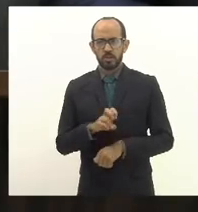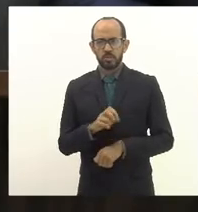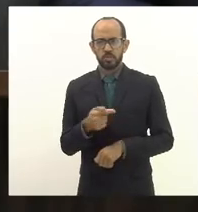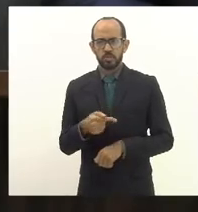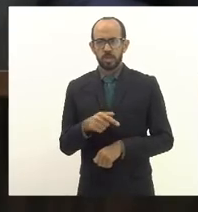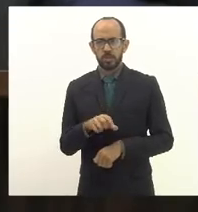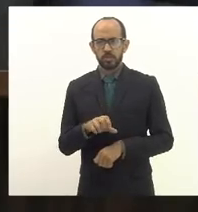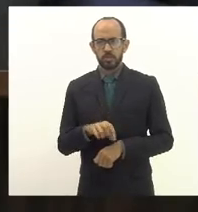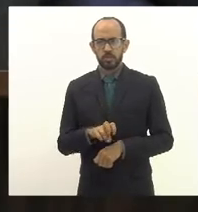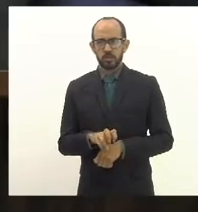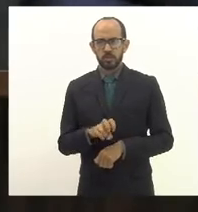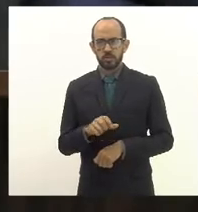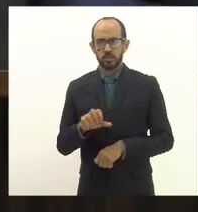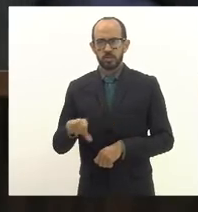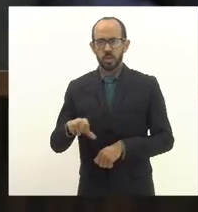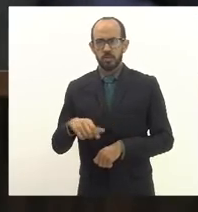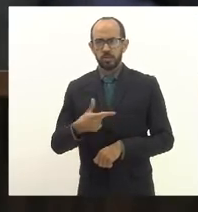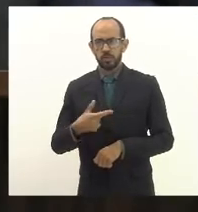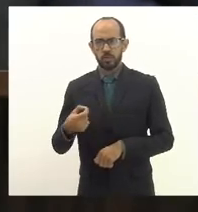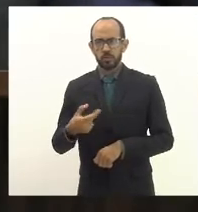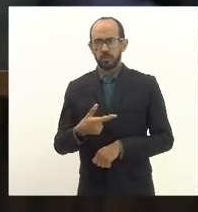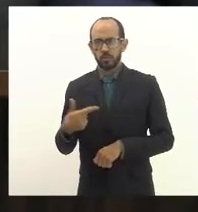5759 de 22.